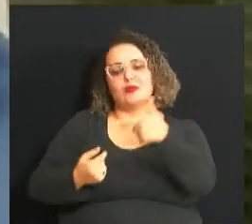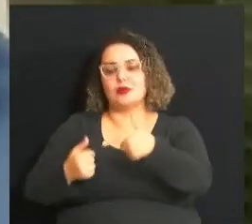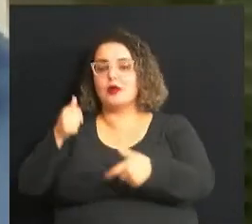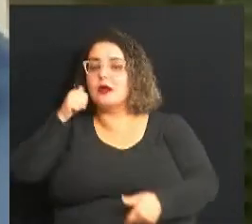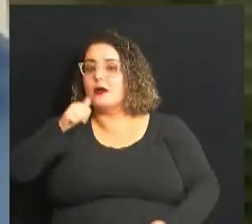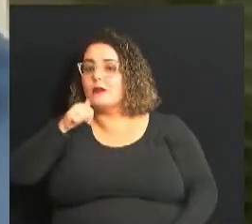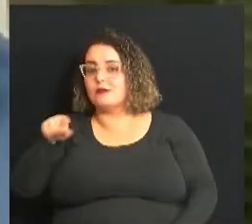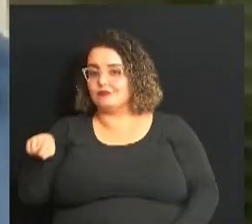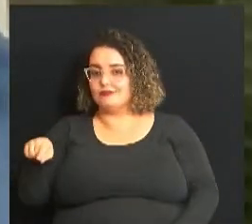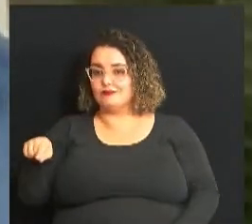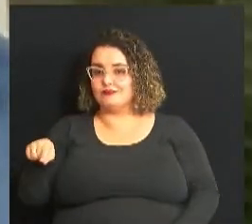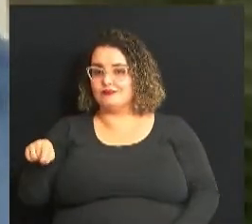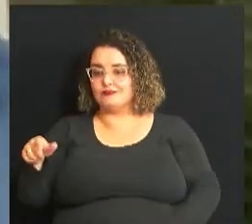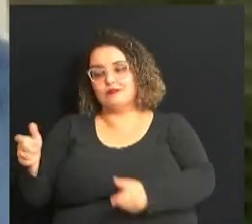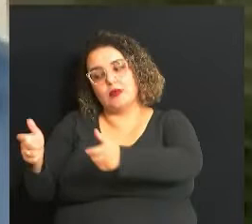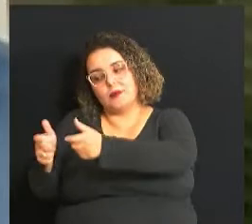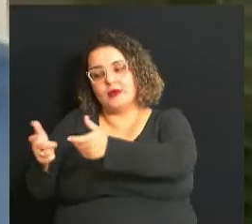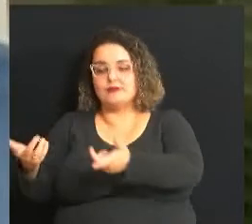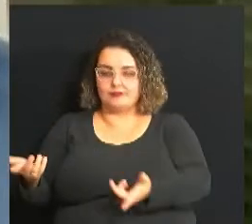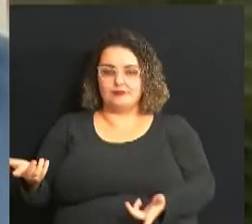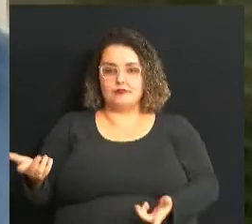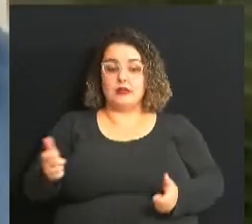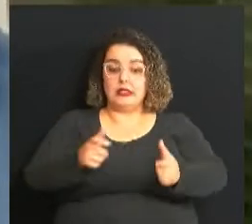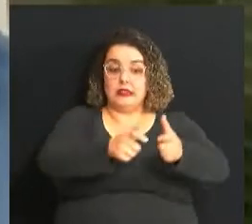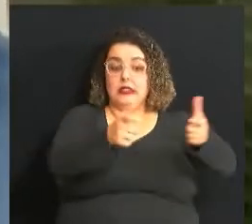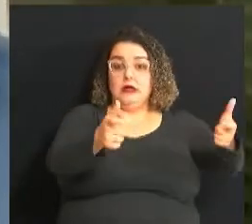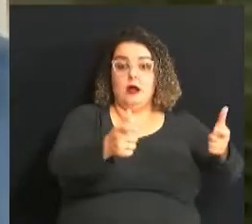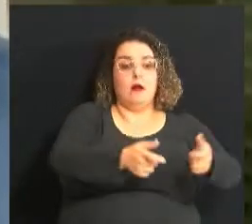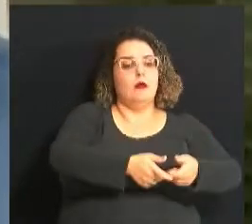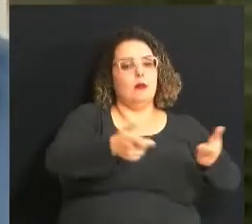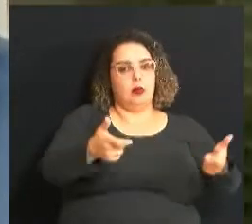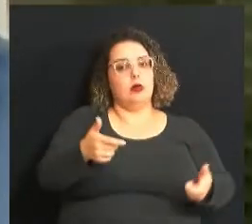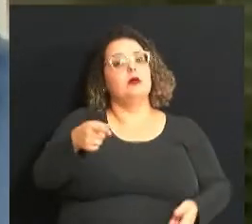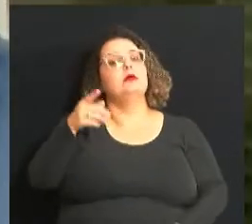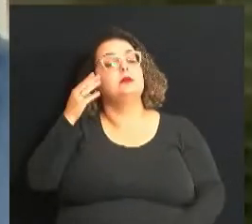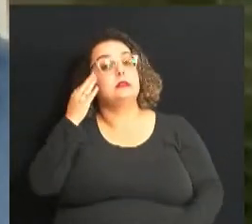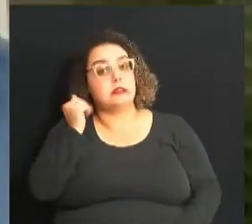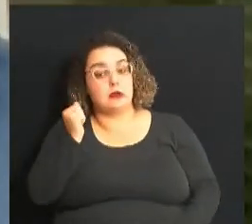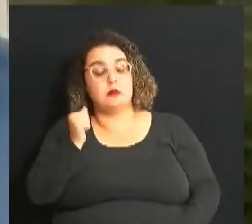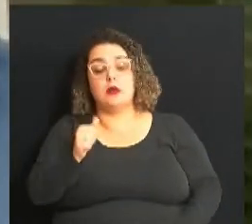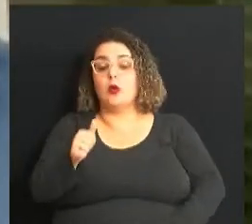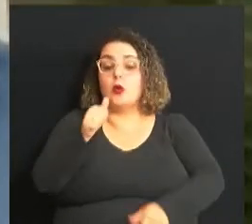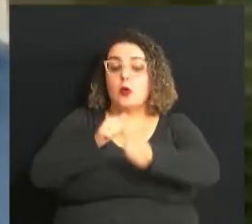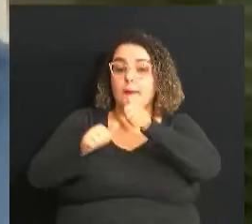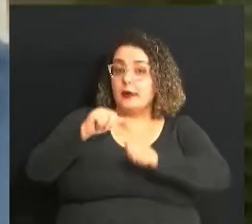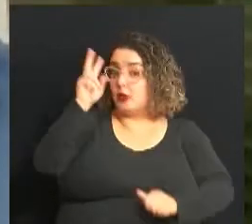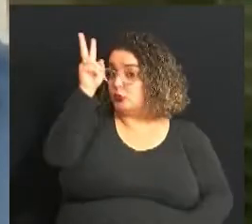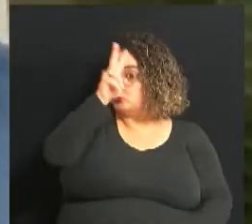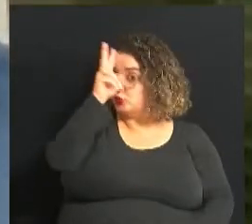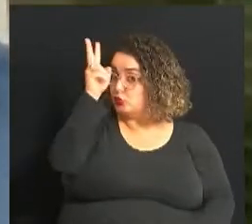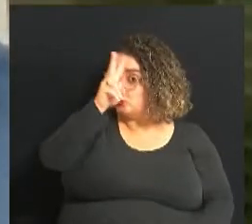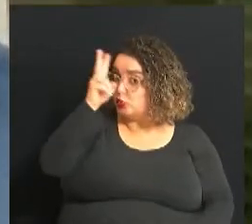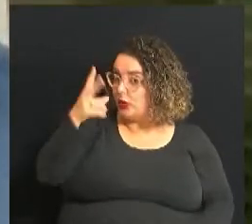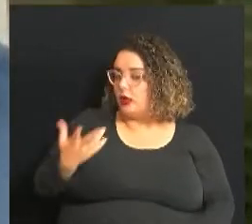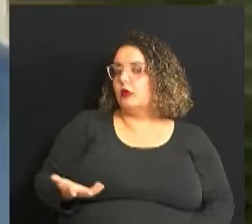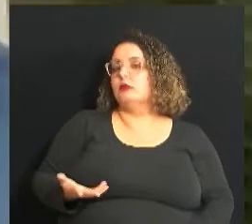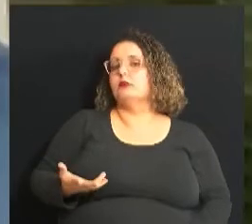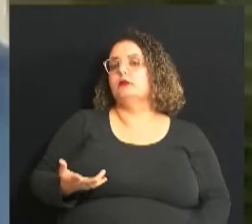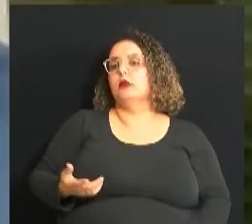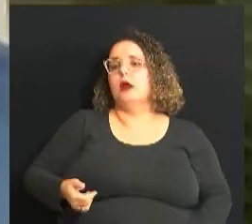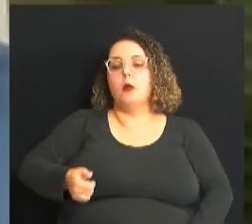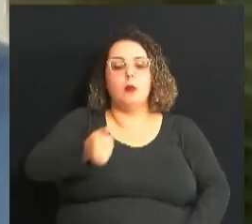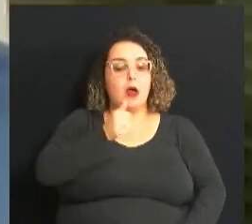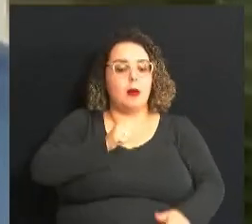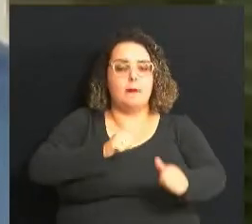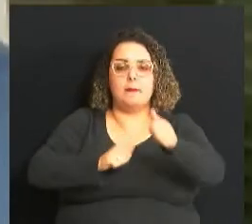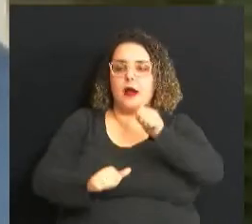né? Você sabe que o álcool, ele, à medida que você vai ingerindo mais e mais,